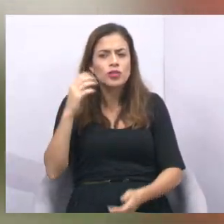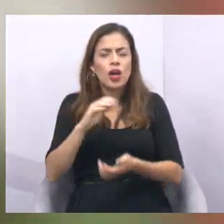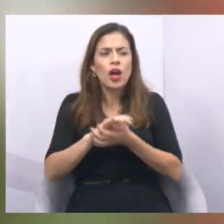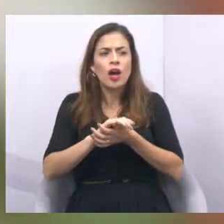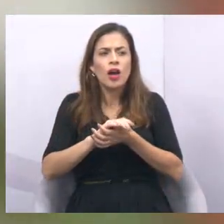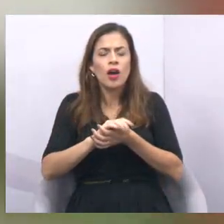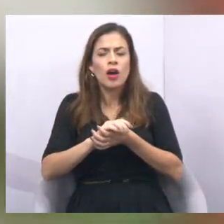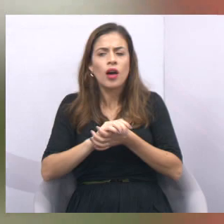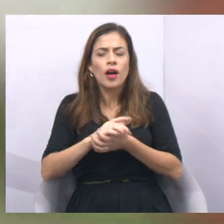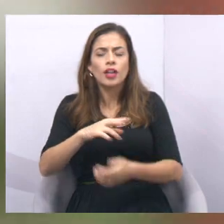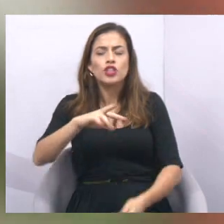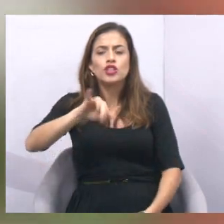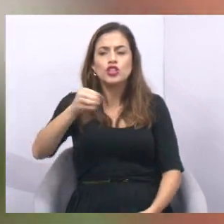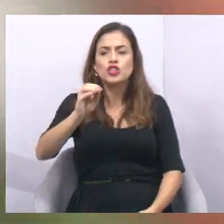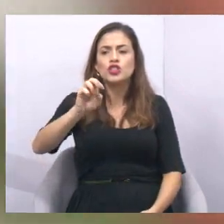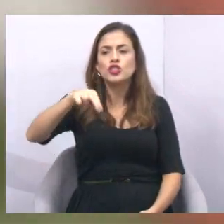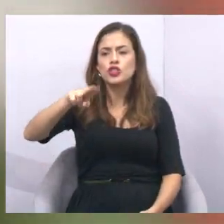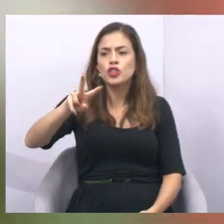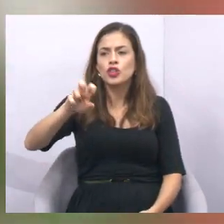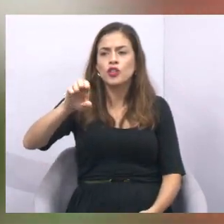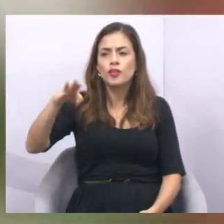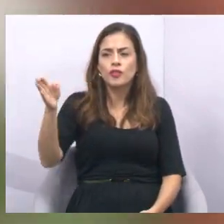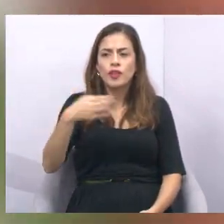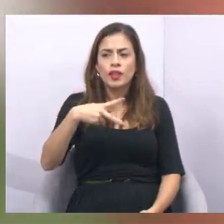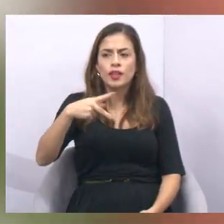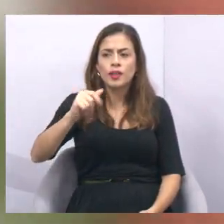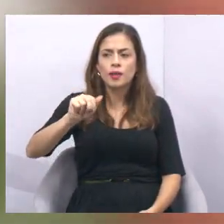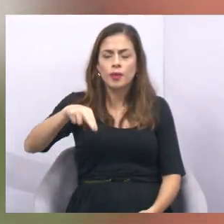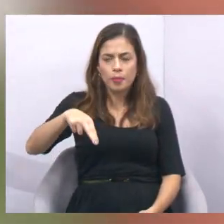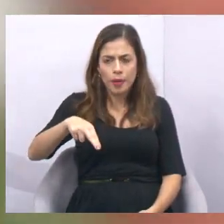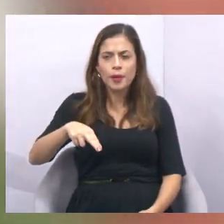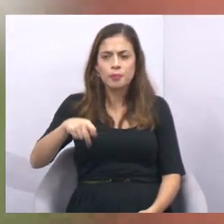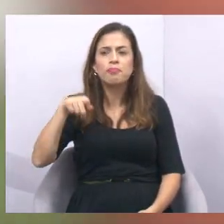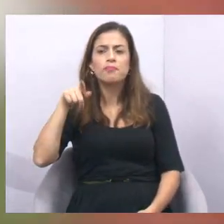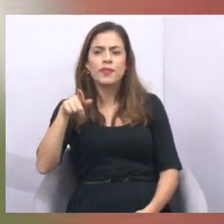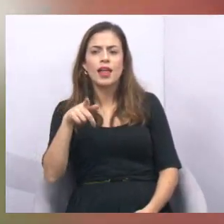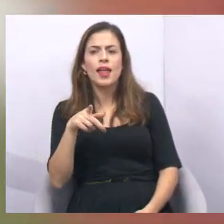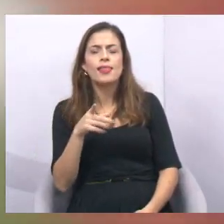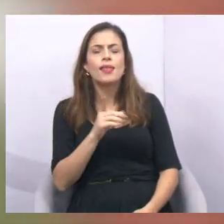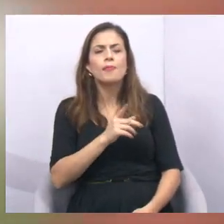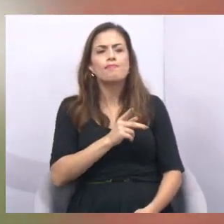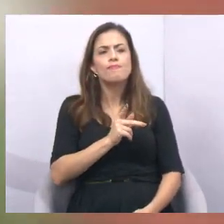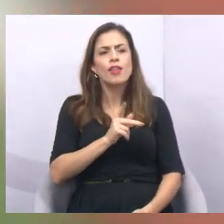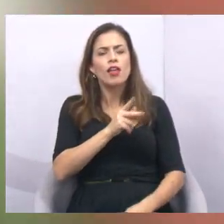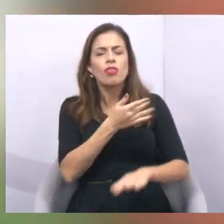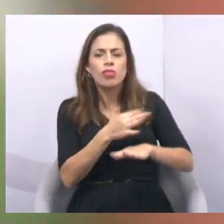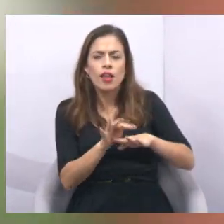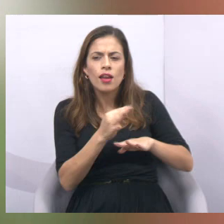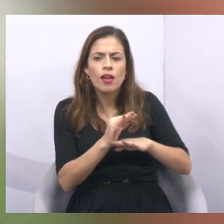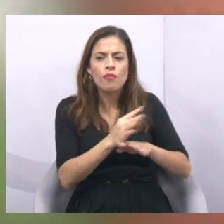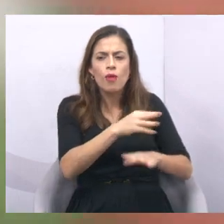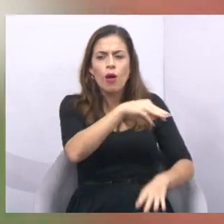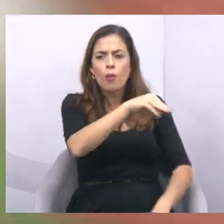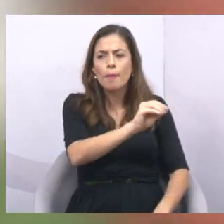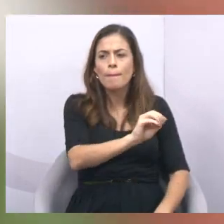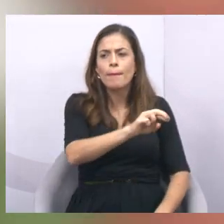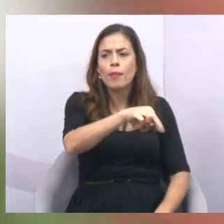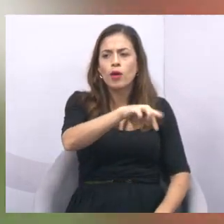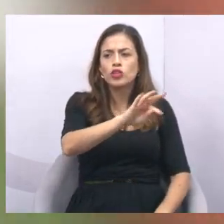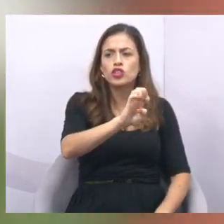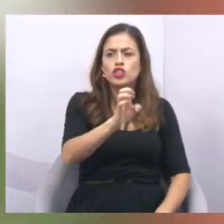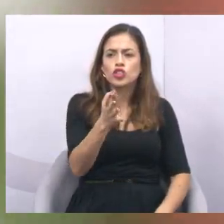de 80, ele dirigia o Monte Líbano e viajei com ele por vários países e